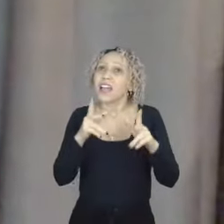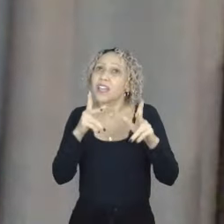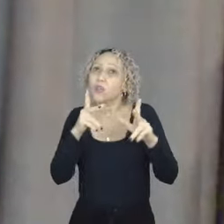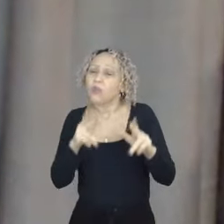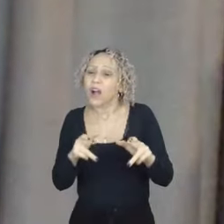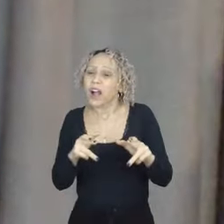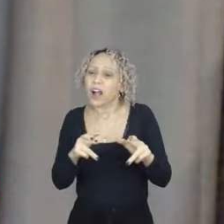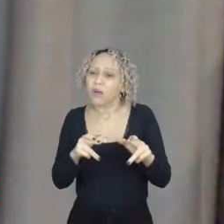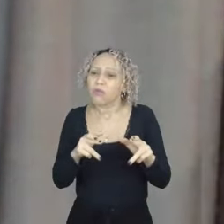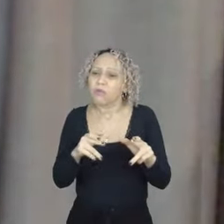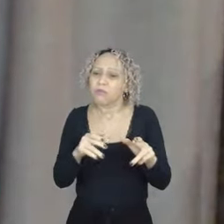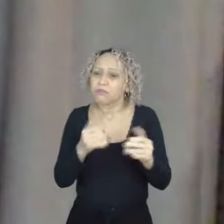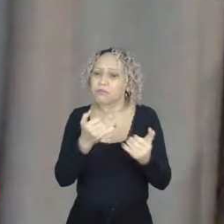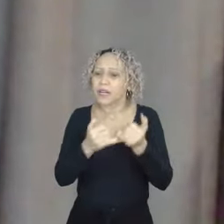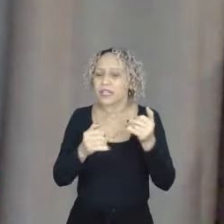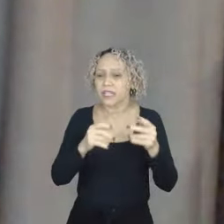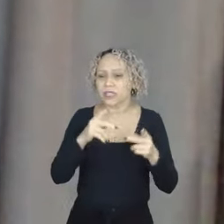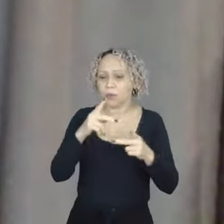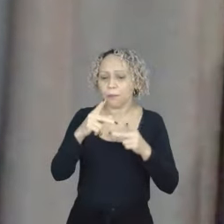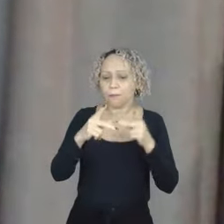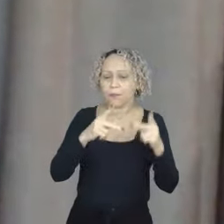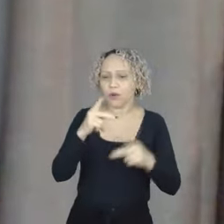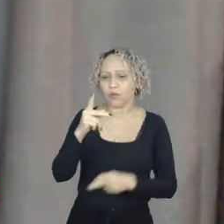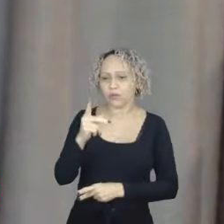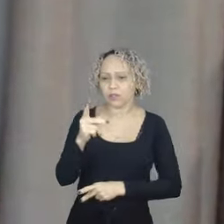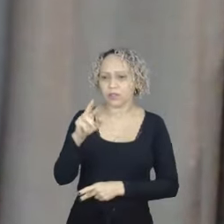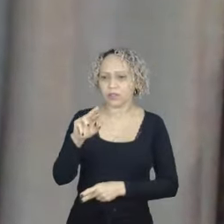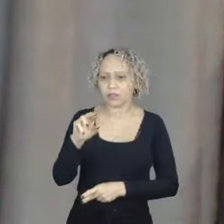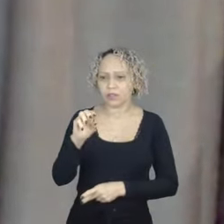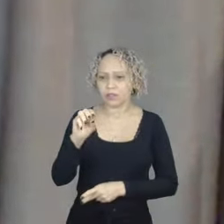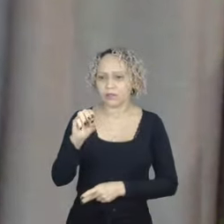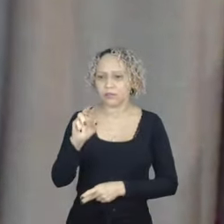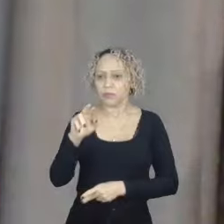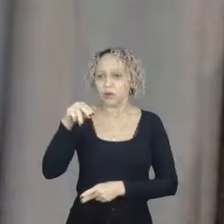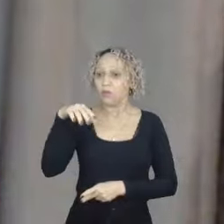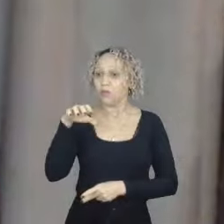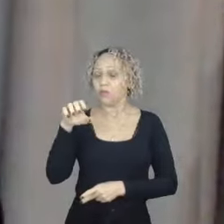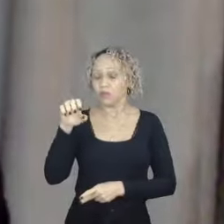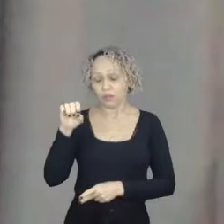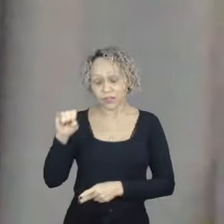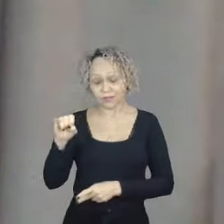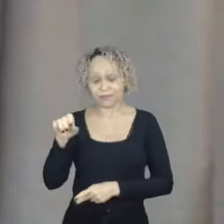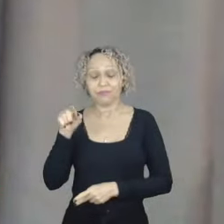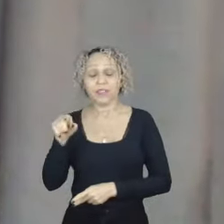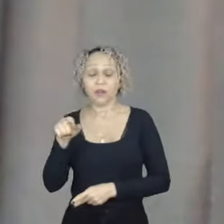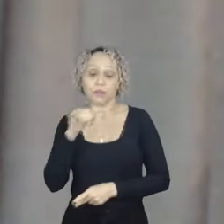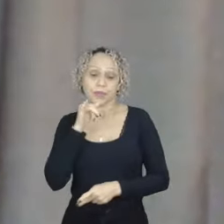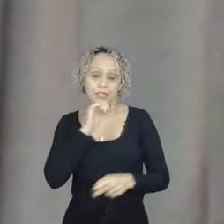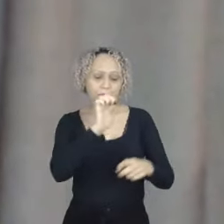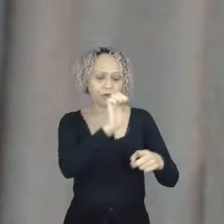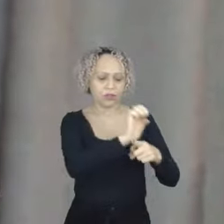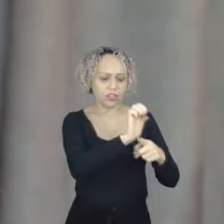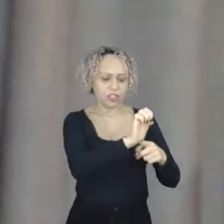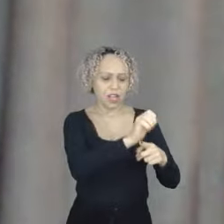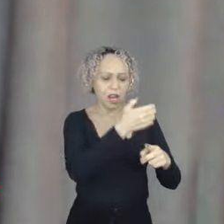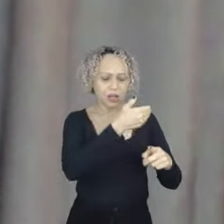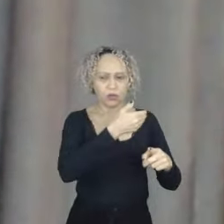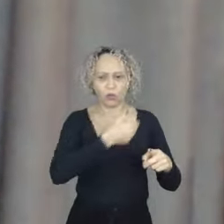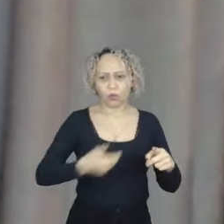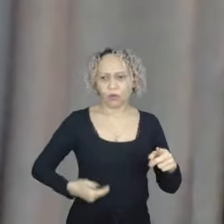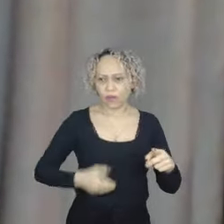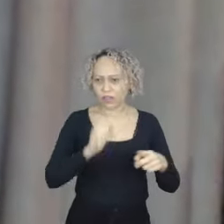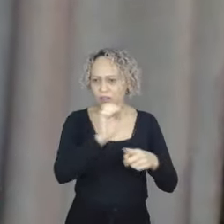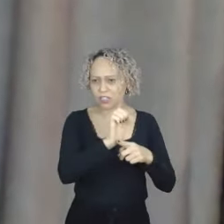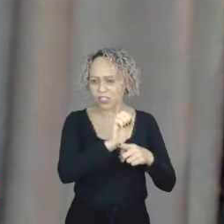profissional. Você vai trocar dívida, né, por educação profissional. A economia brasileira inicia